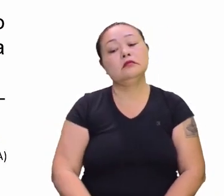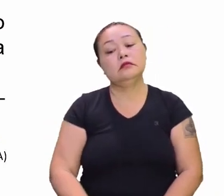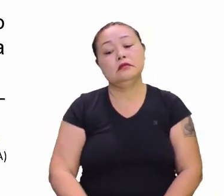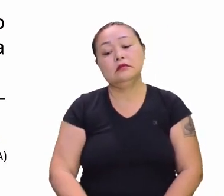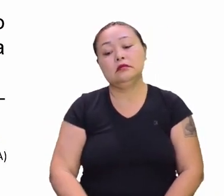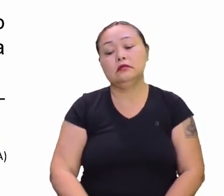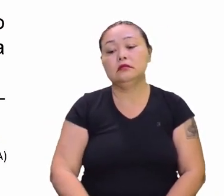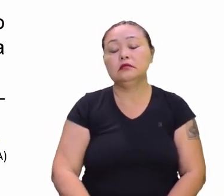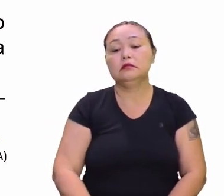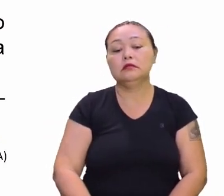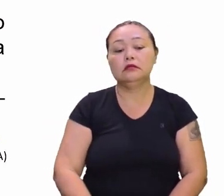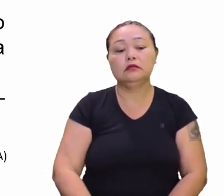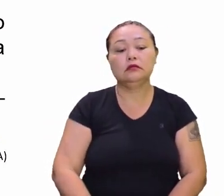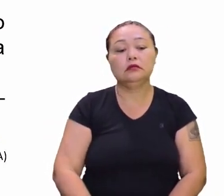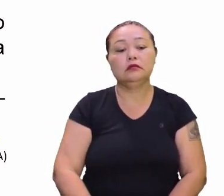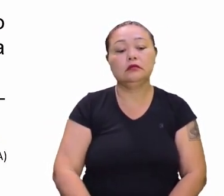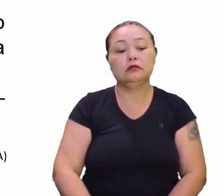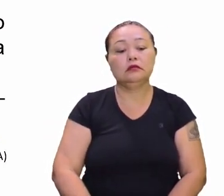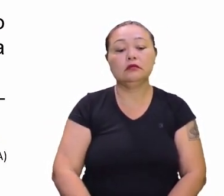bem.